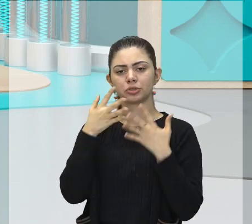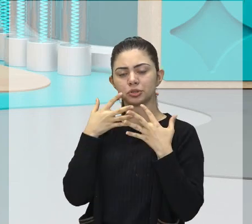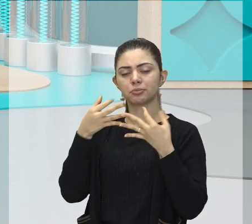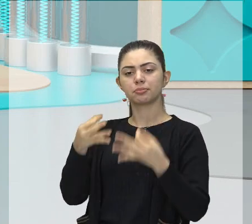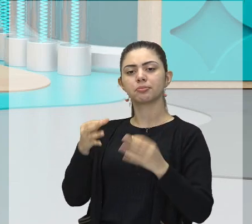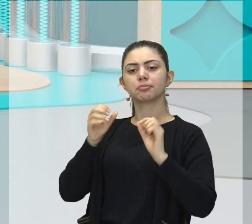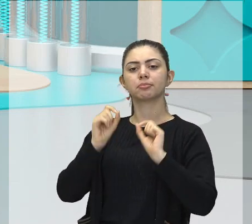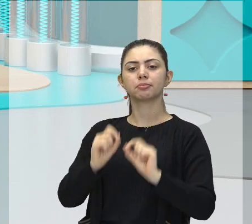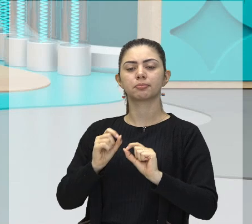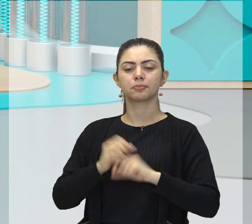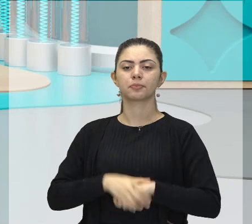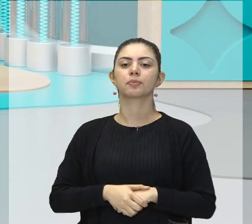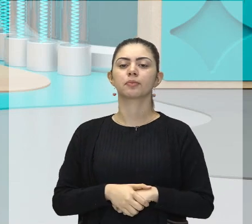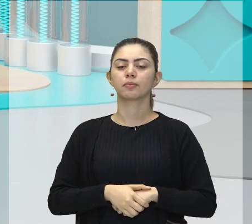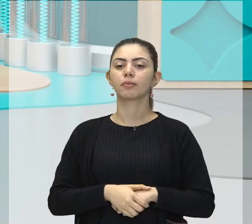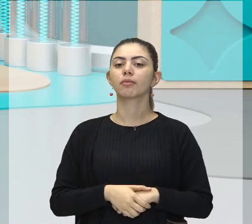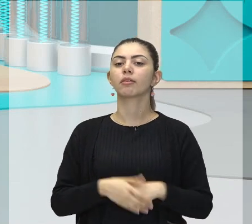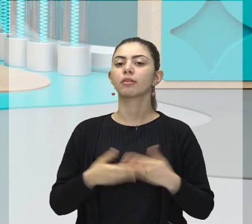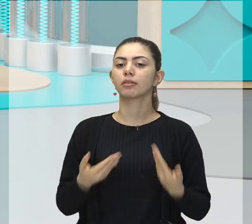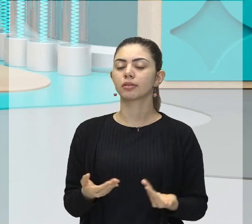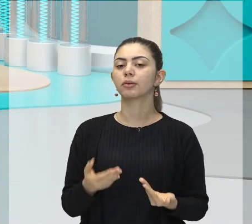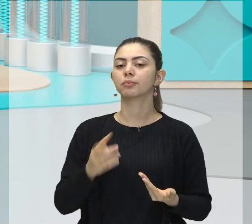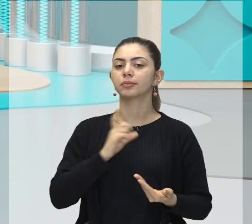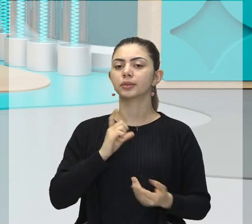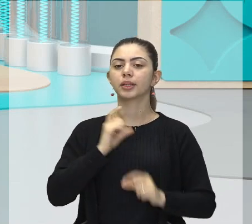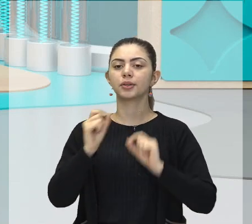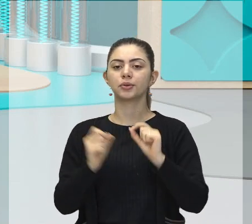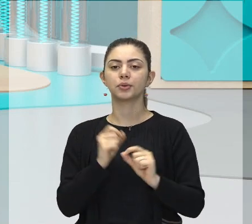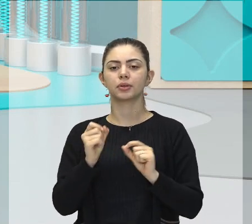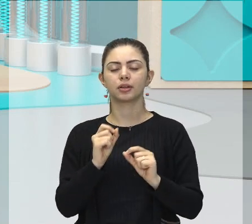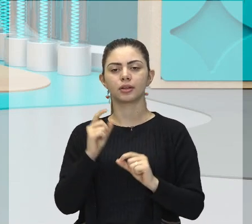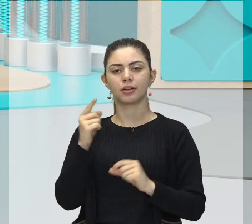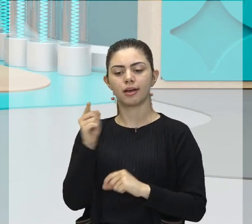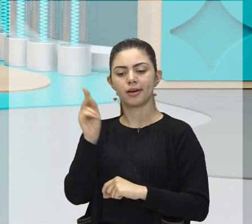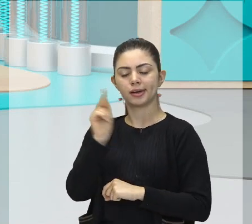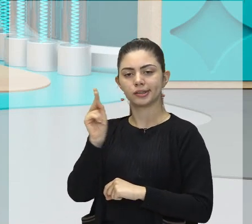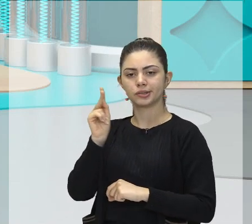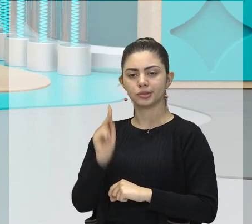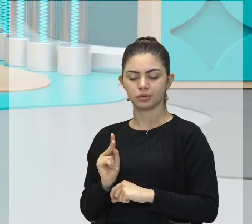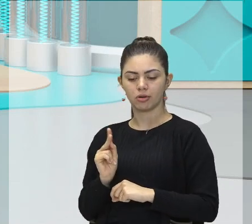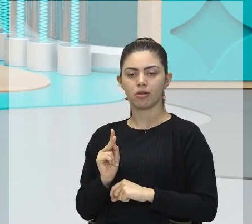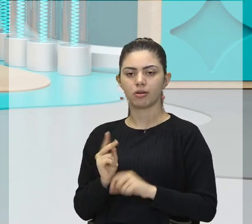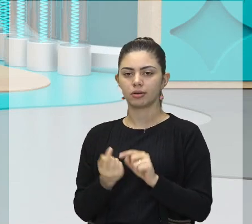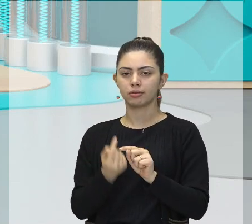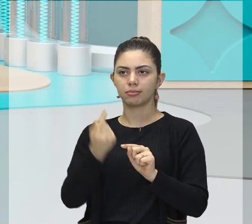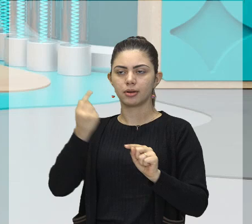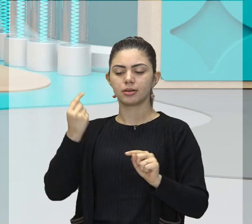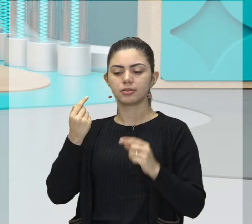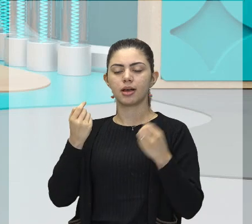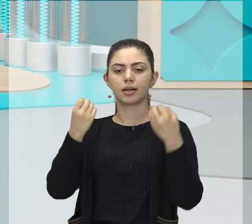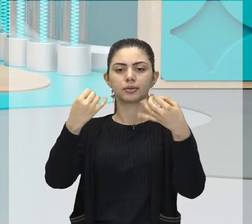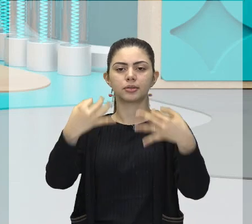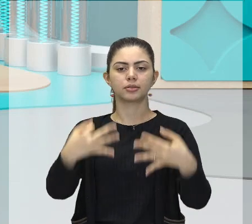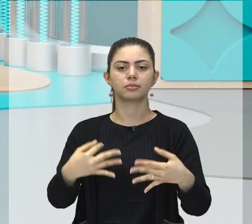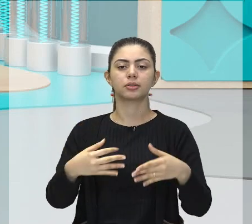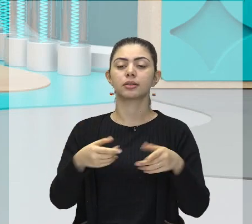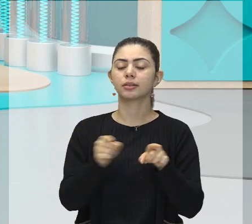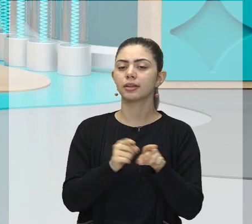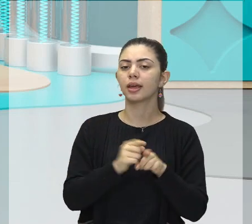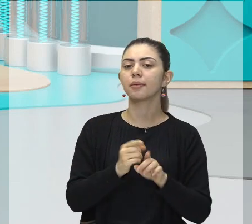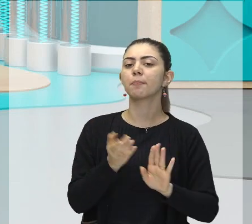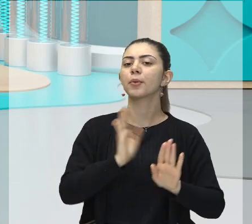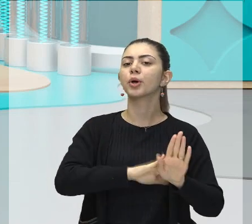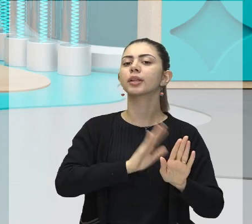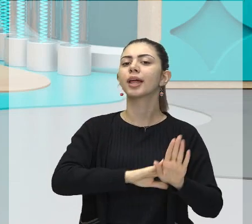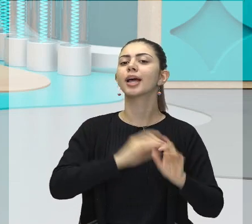que ele também traz, além desse repertório histórico, ele traz uma ironia, quando